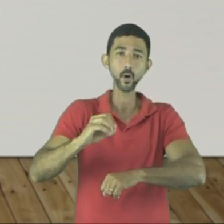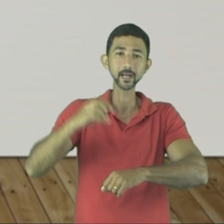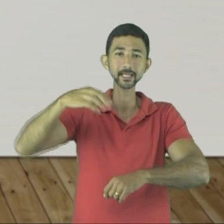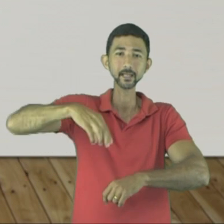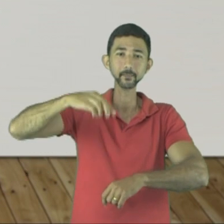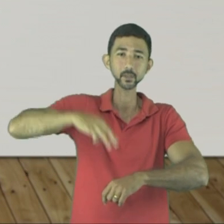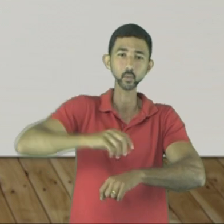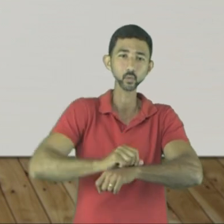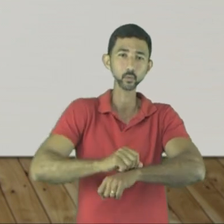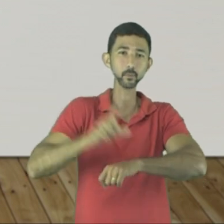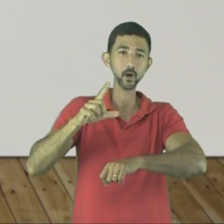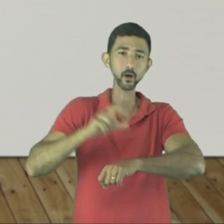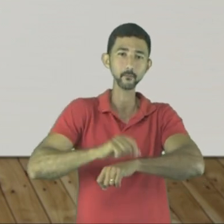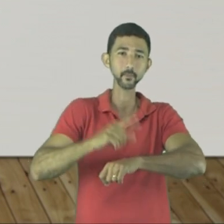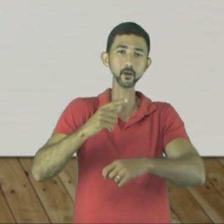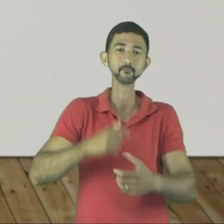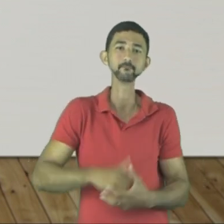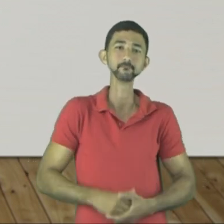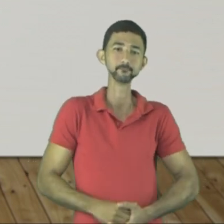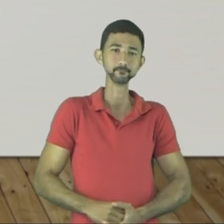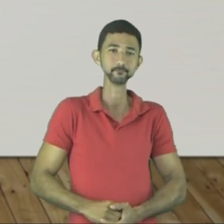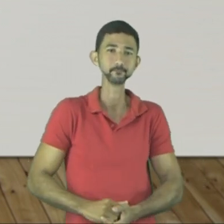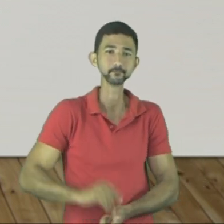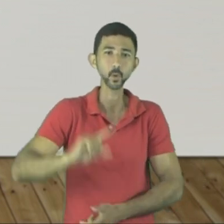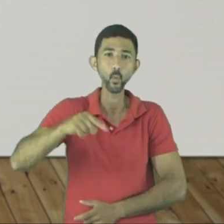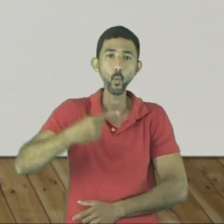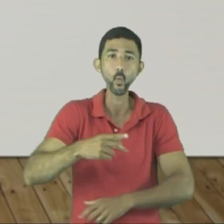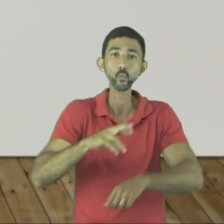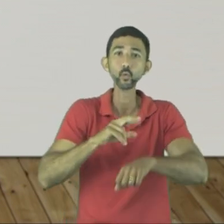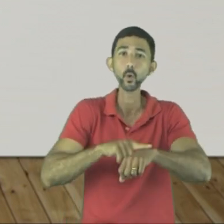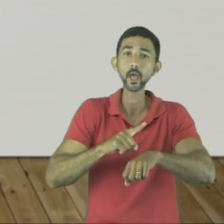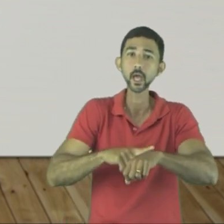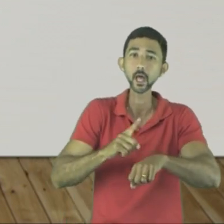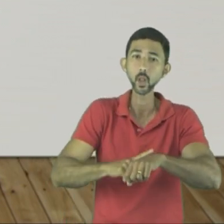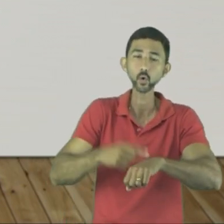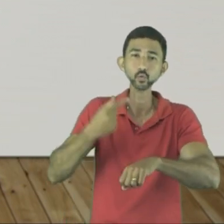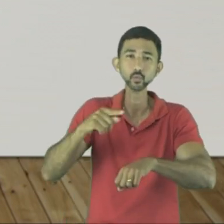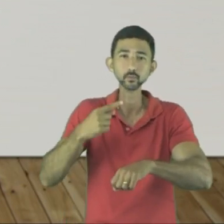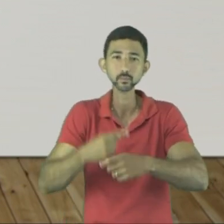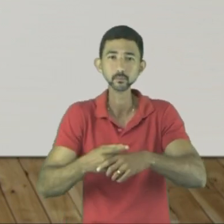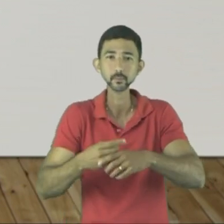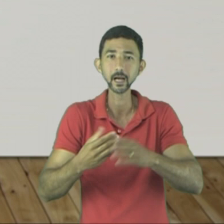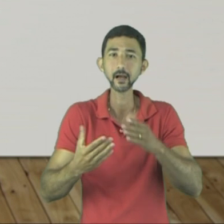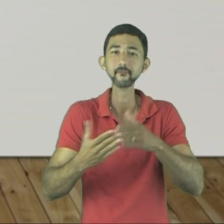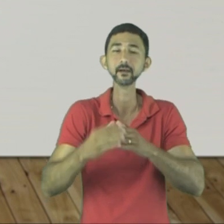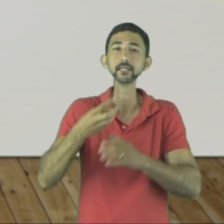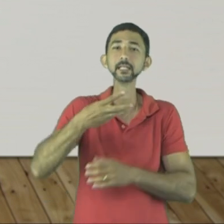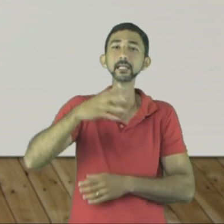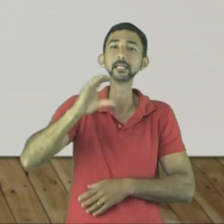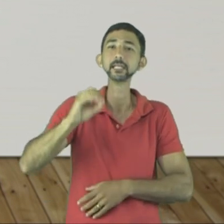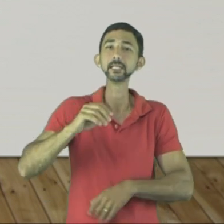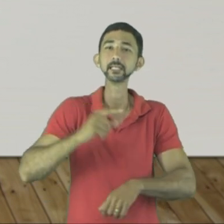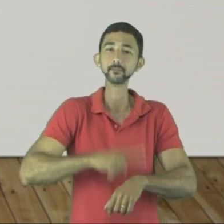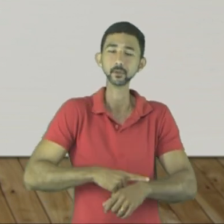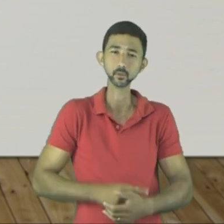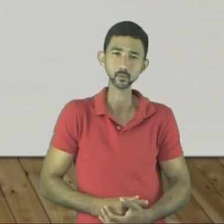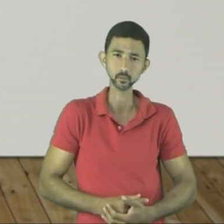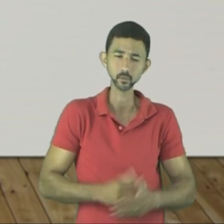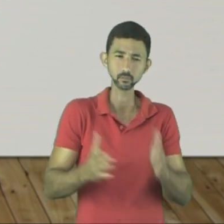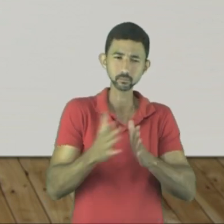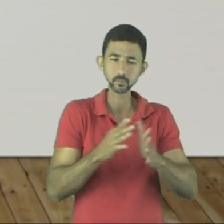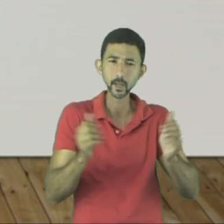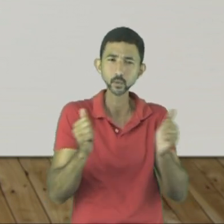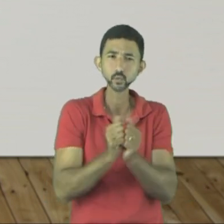minutos. Outro relógio soa o alarme a cada 30 minutos. Então, se os dois